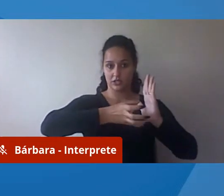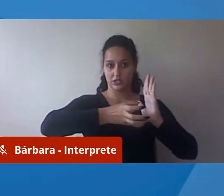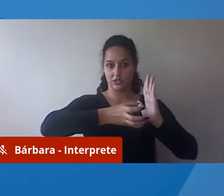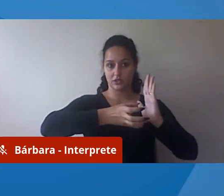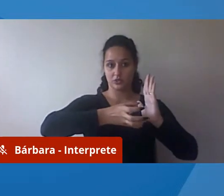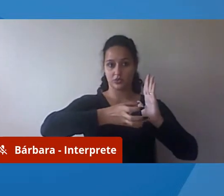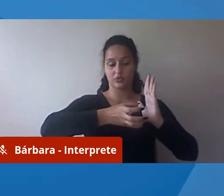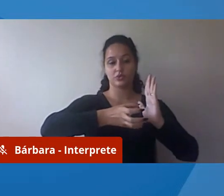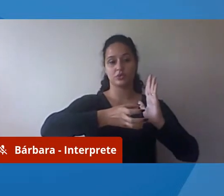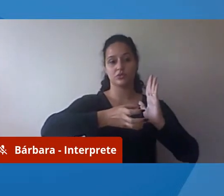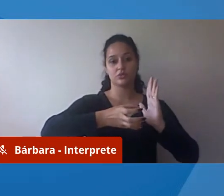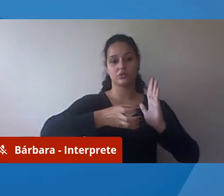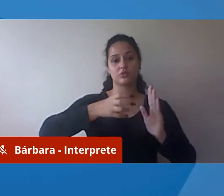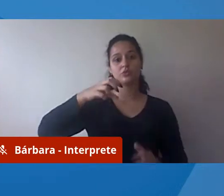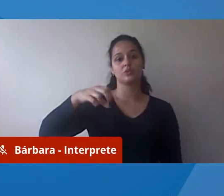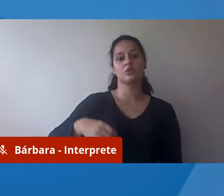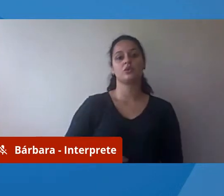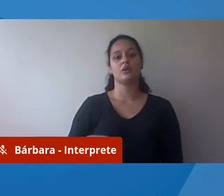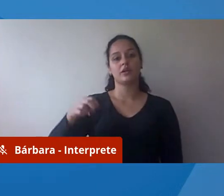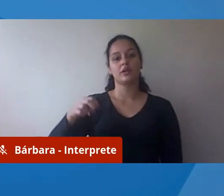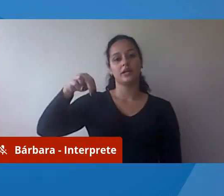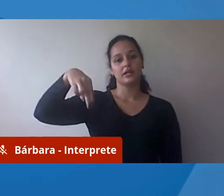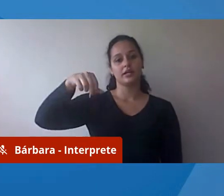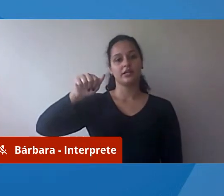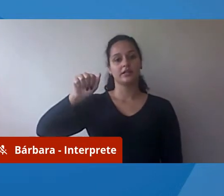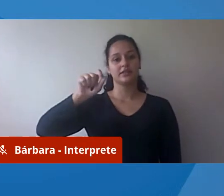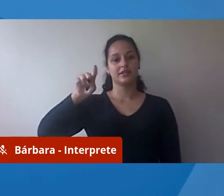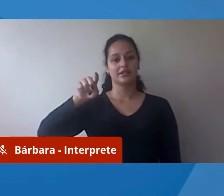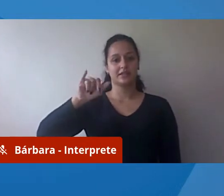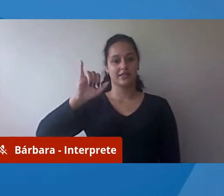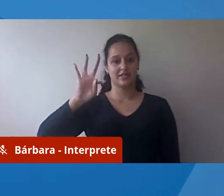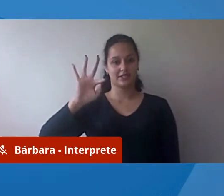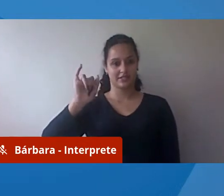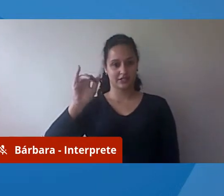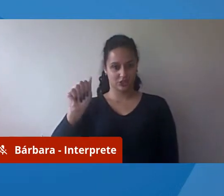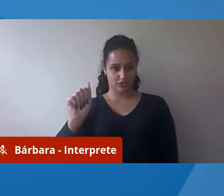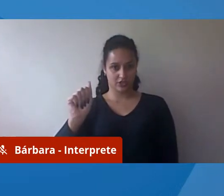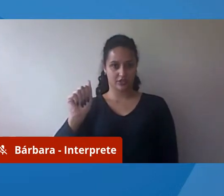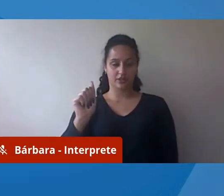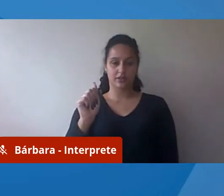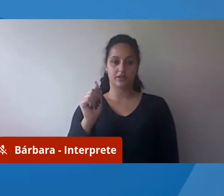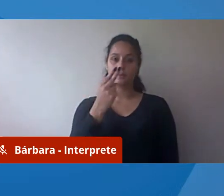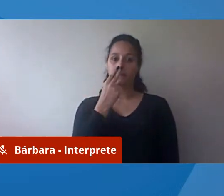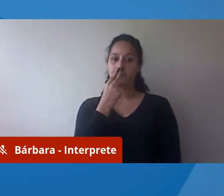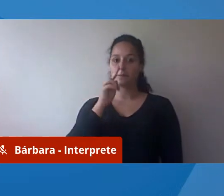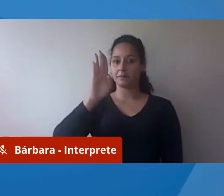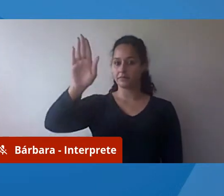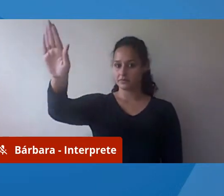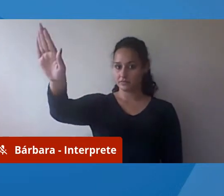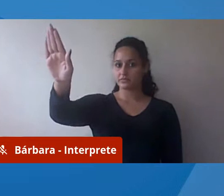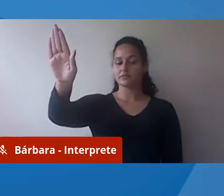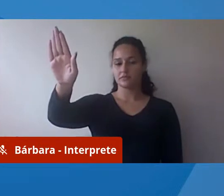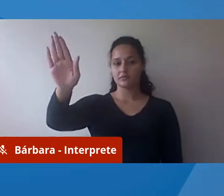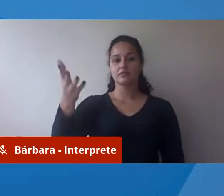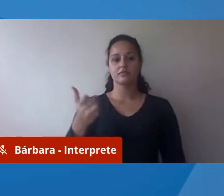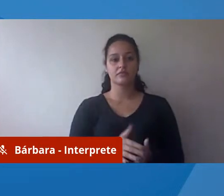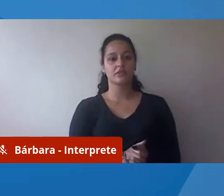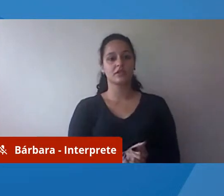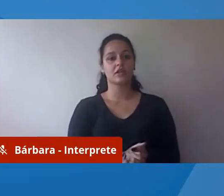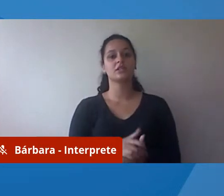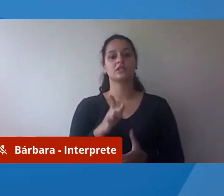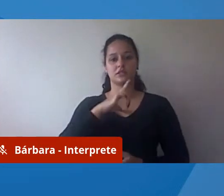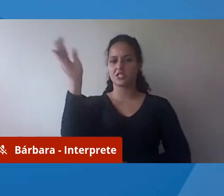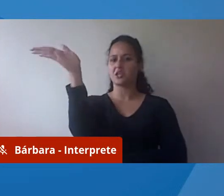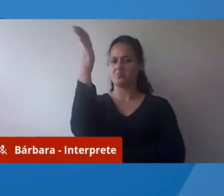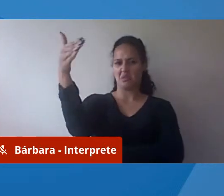um partido nazista, né? Que se reclamava do nazismo, de Adolf Hitler, enfim, agitava a bandeira